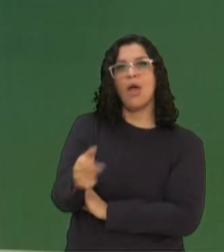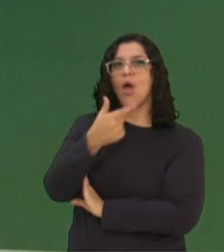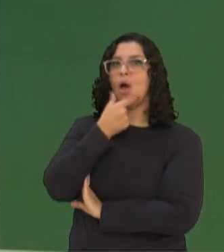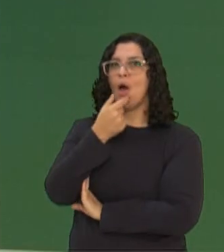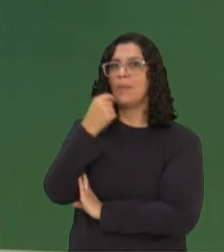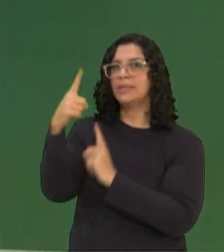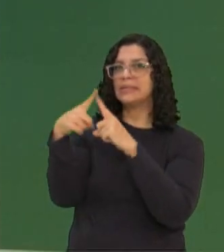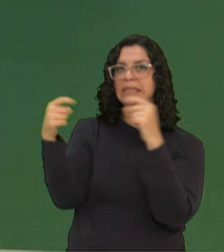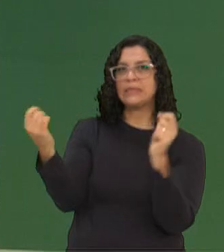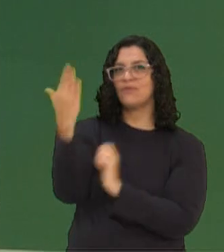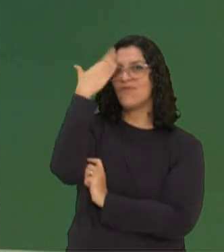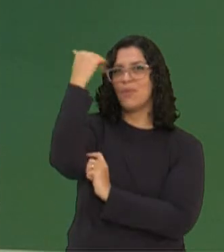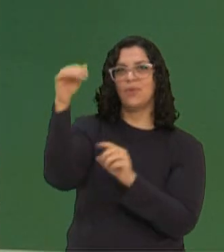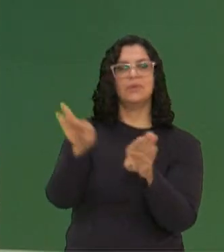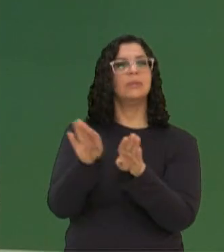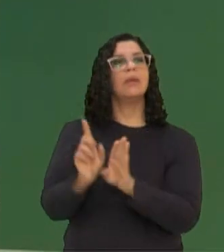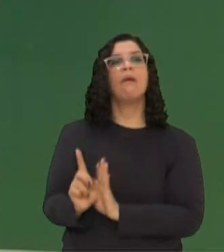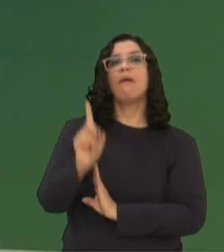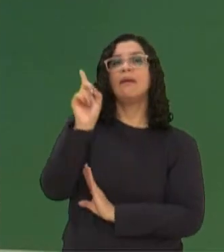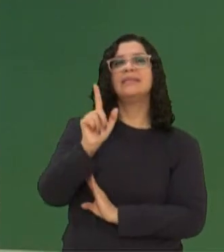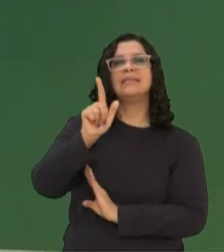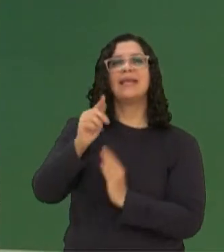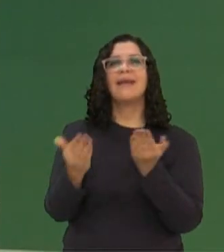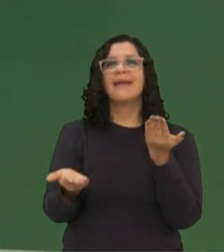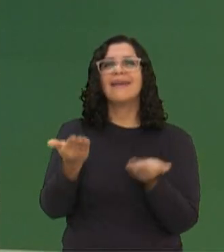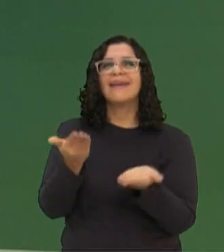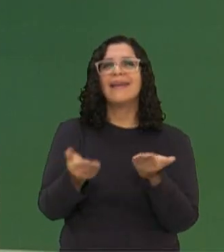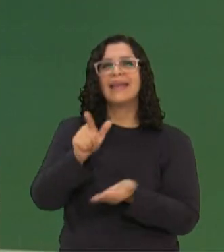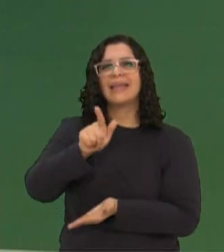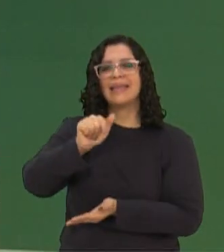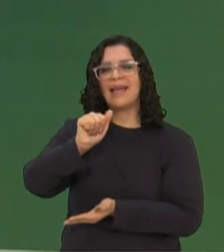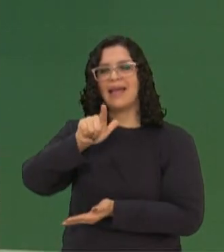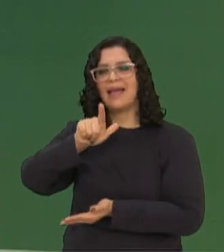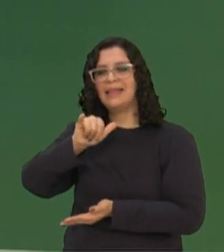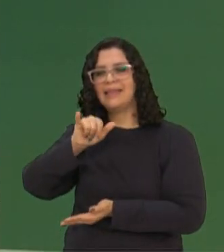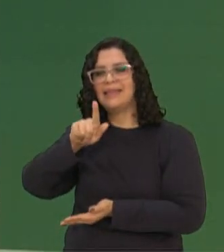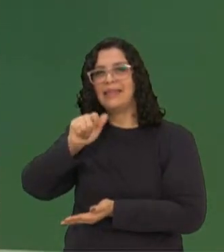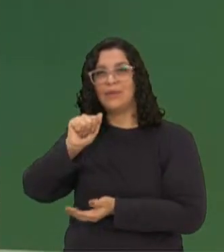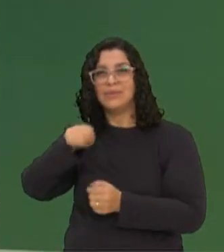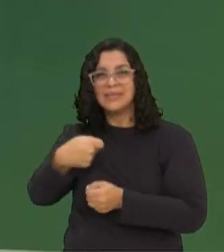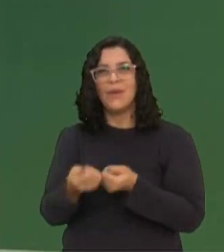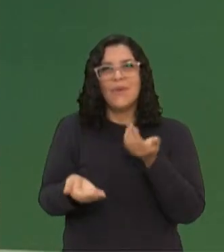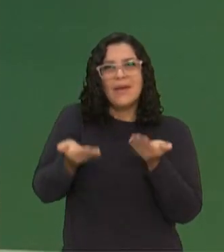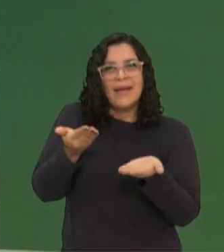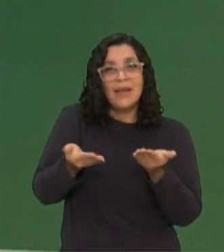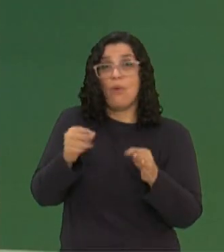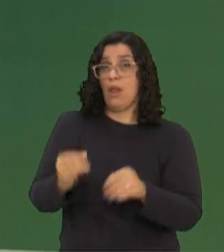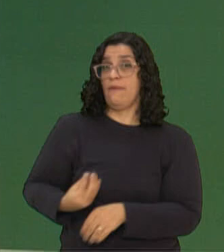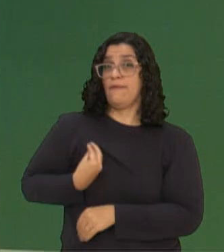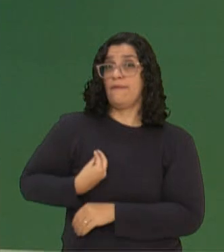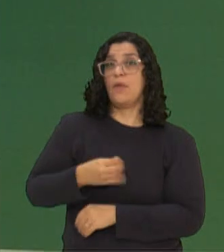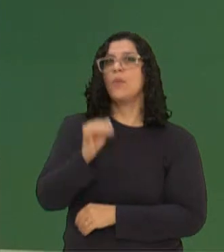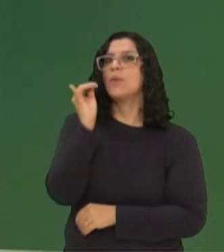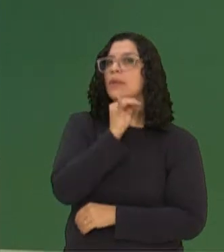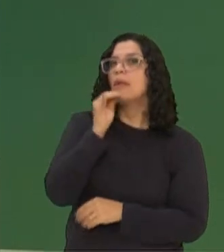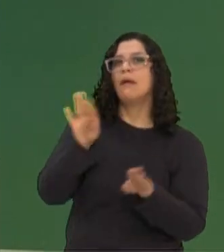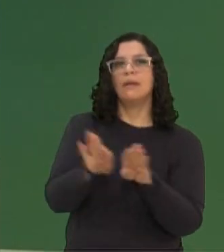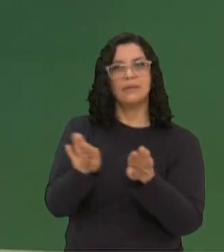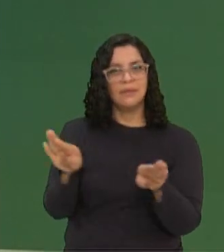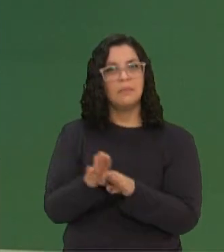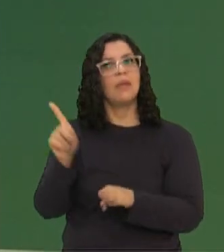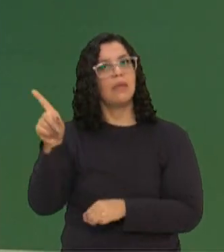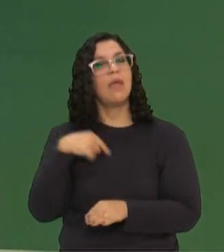grandes cientistas, que é esse carinha chamado Galileu Galilei. Viveu na Itália também, em 1564